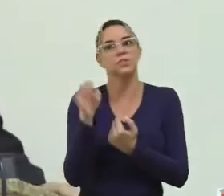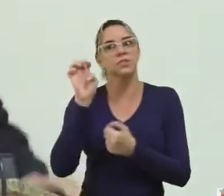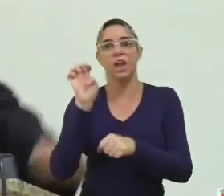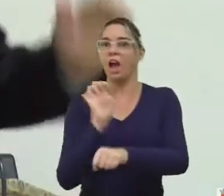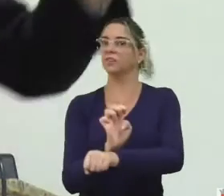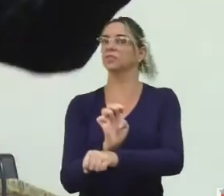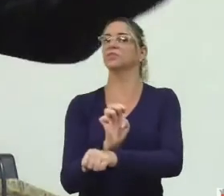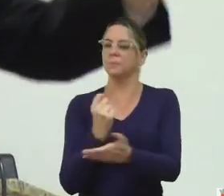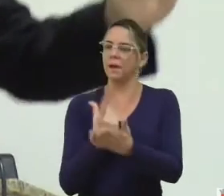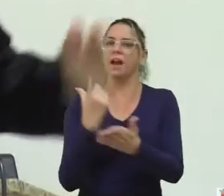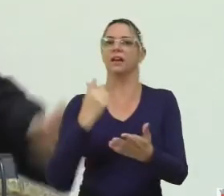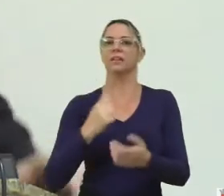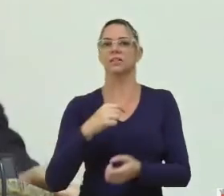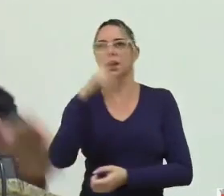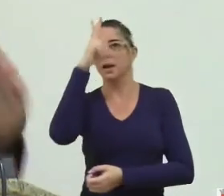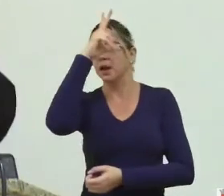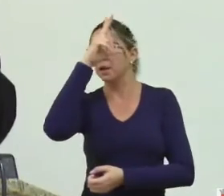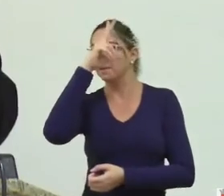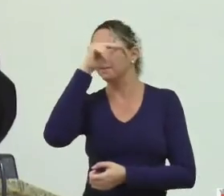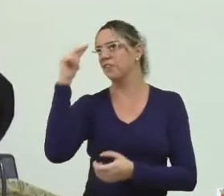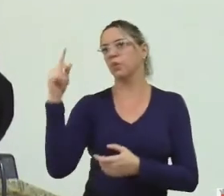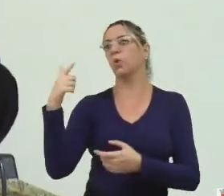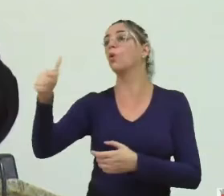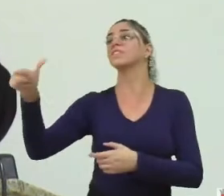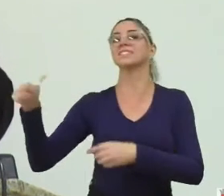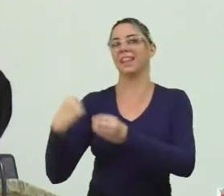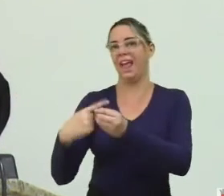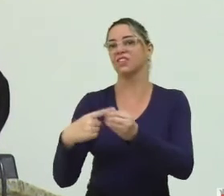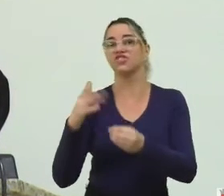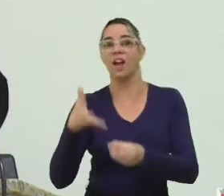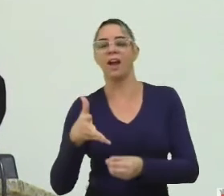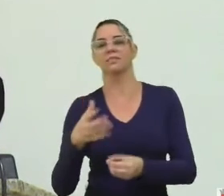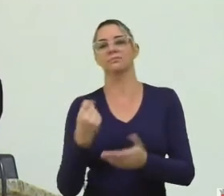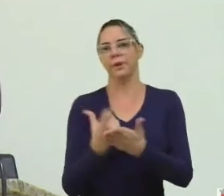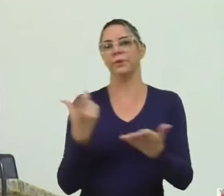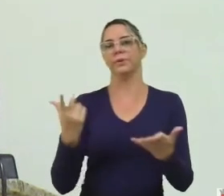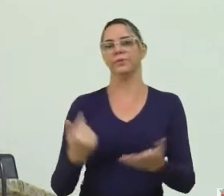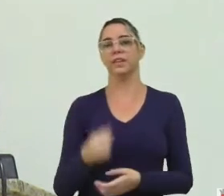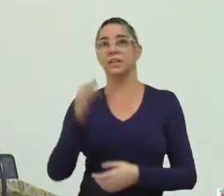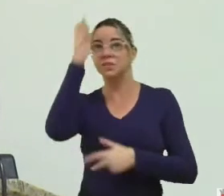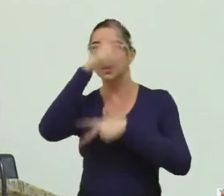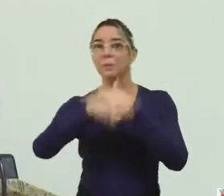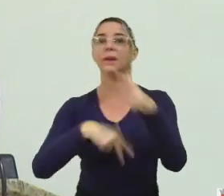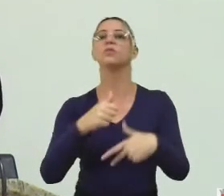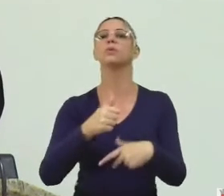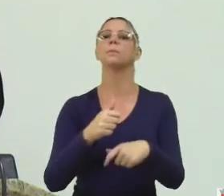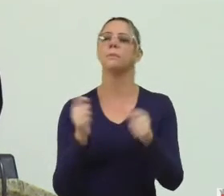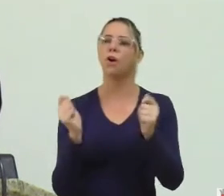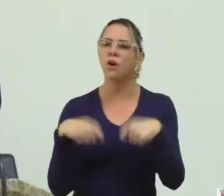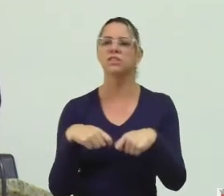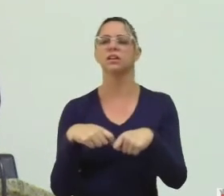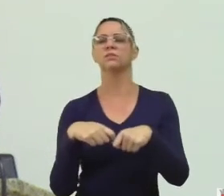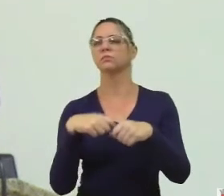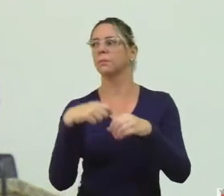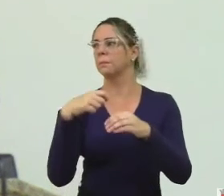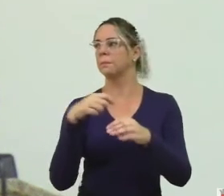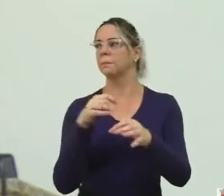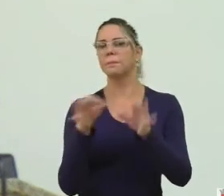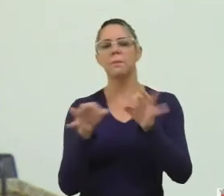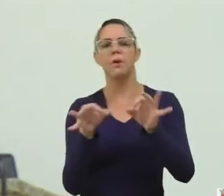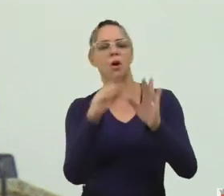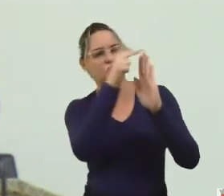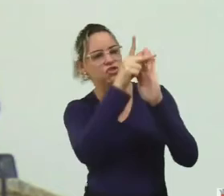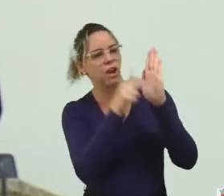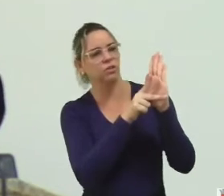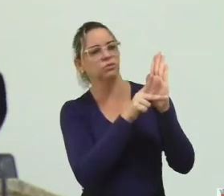pagaram, já estão pagando, e São Bento do Una mandar o projeto para essa casa legislativa para a gente poder